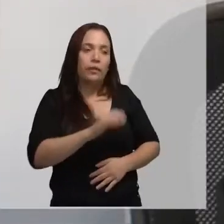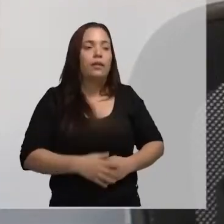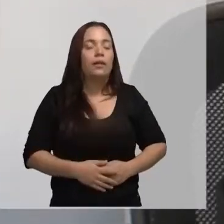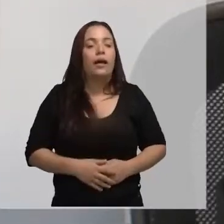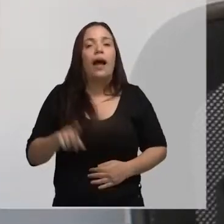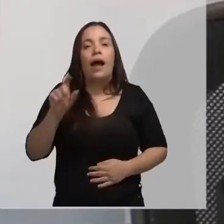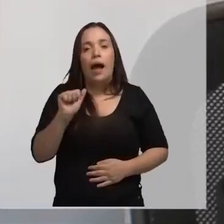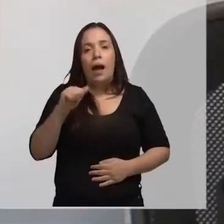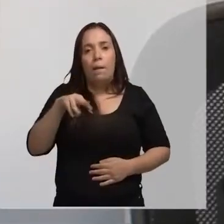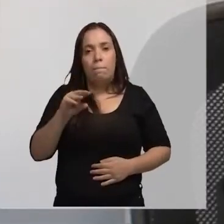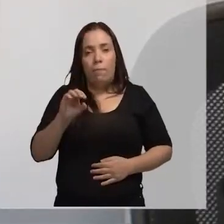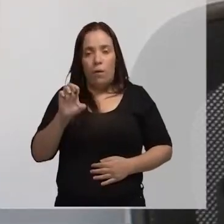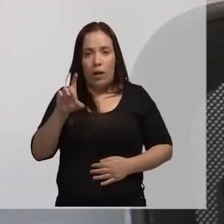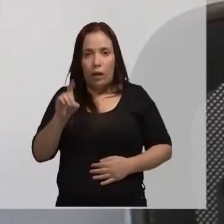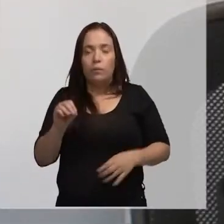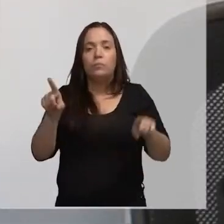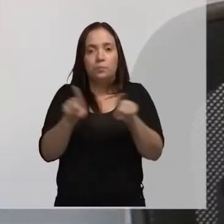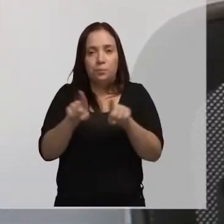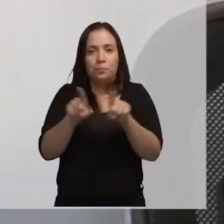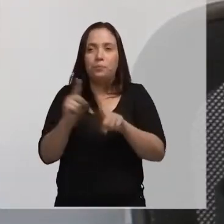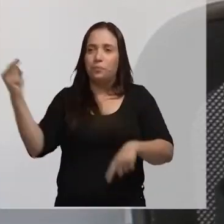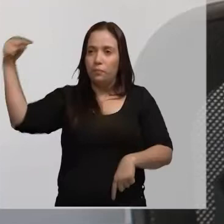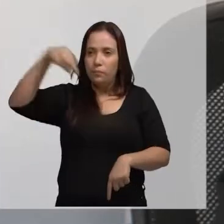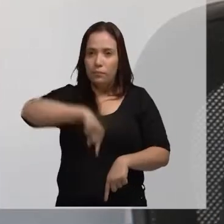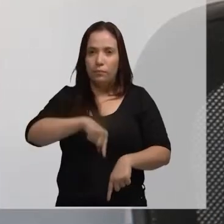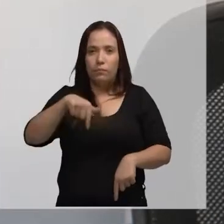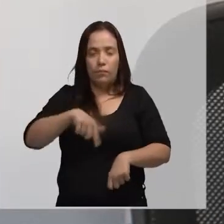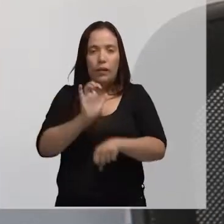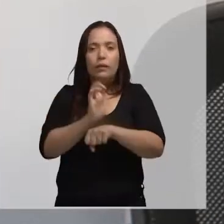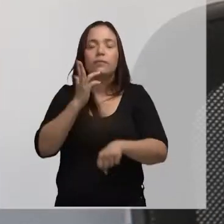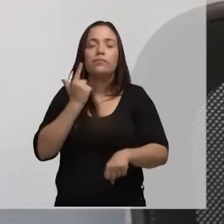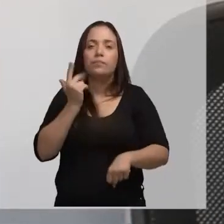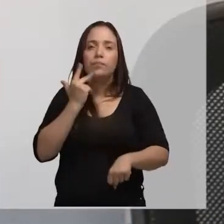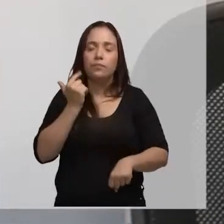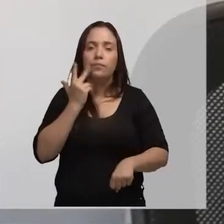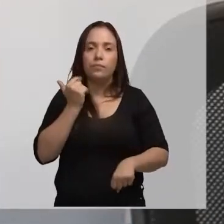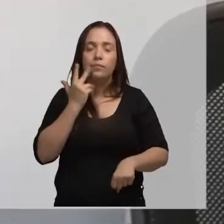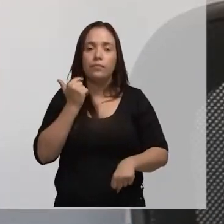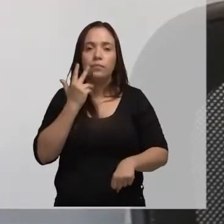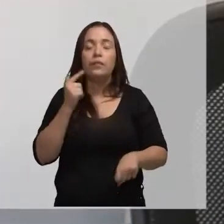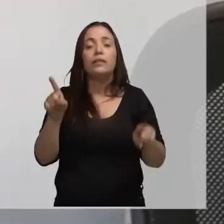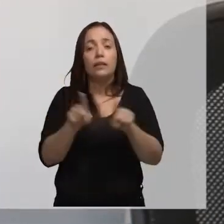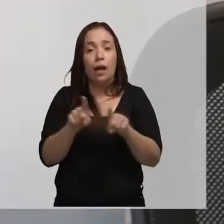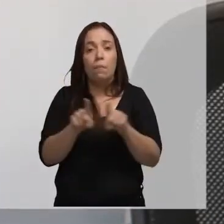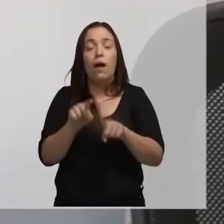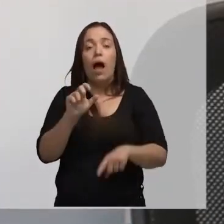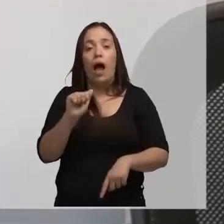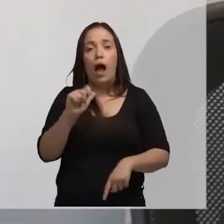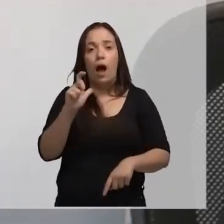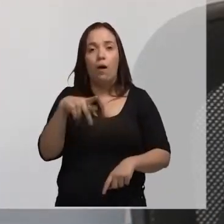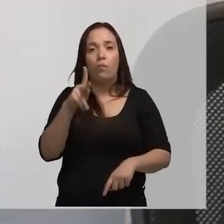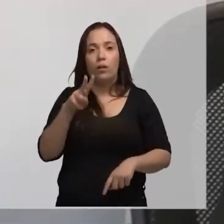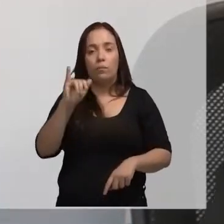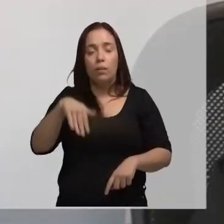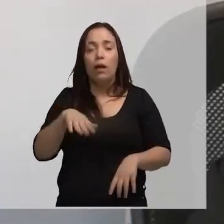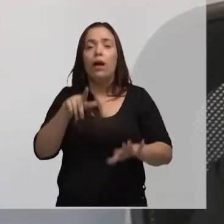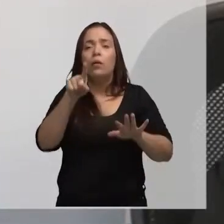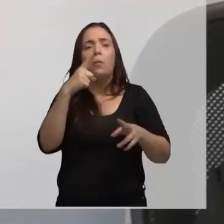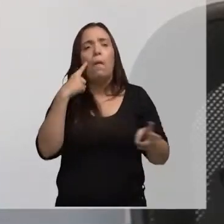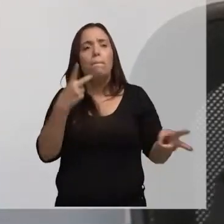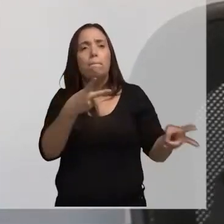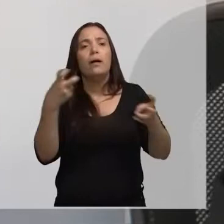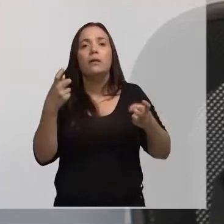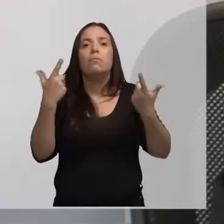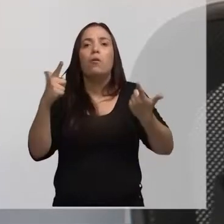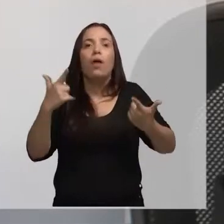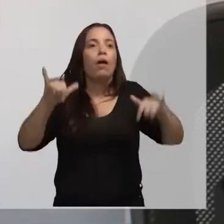João Moedo passou também aqui no estado do Ceará e passou também agora Geraldo Alckmin, você nota que não há uma grande